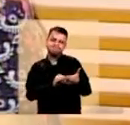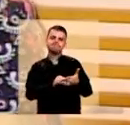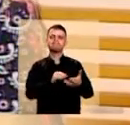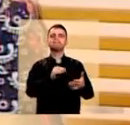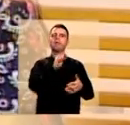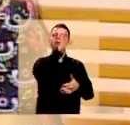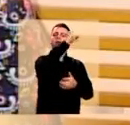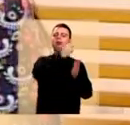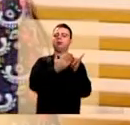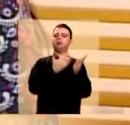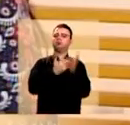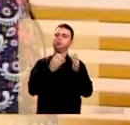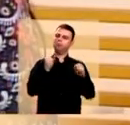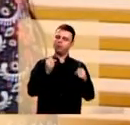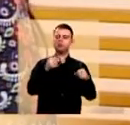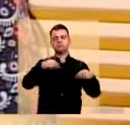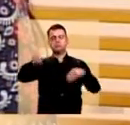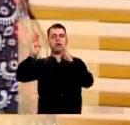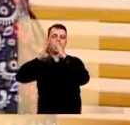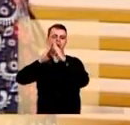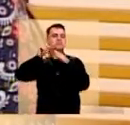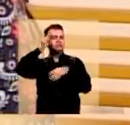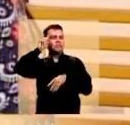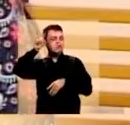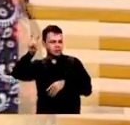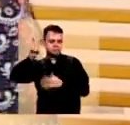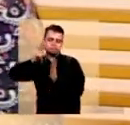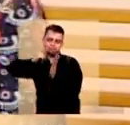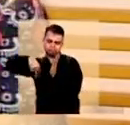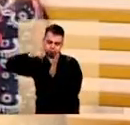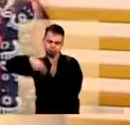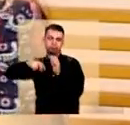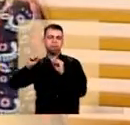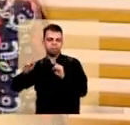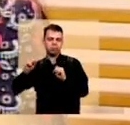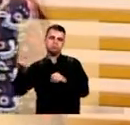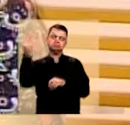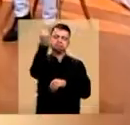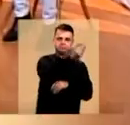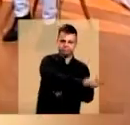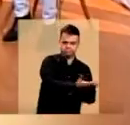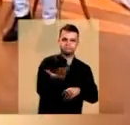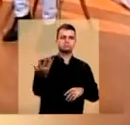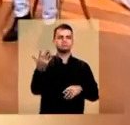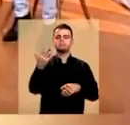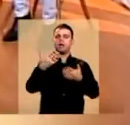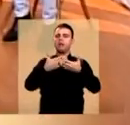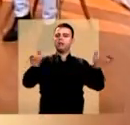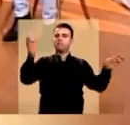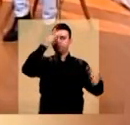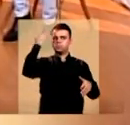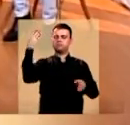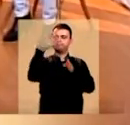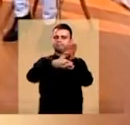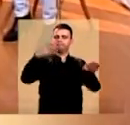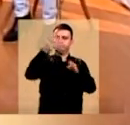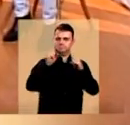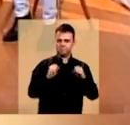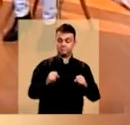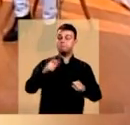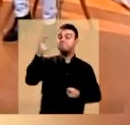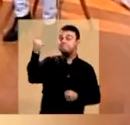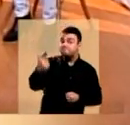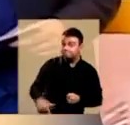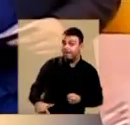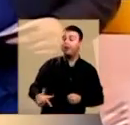também pode retirar os livros, levar para casa, ficar 15 dias. Perfeito, tem acesso a uma leitura. Facilitando. Além do que também, Vivian,